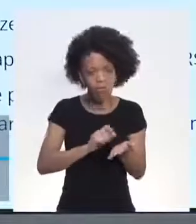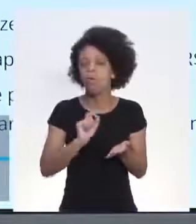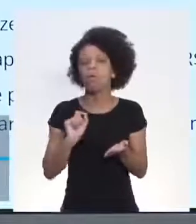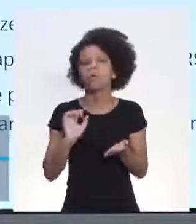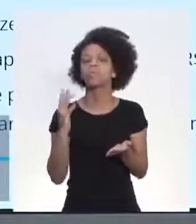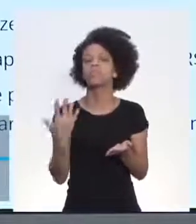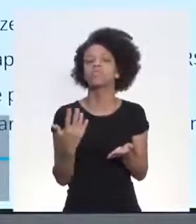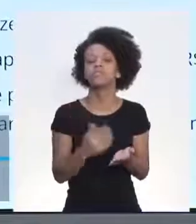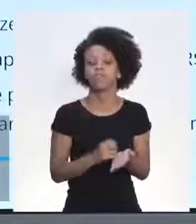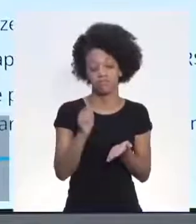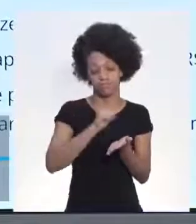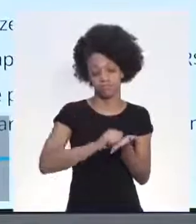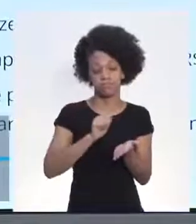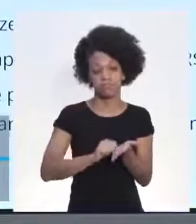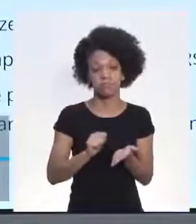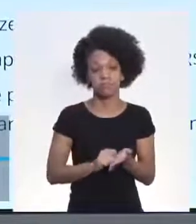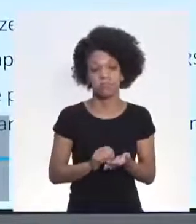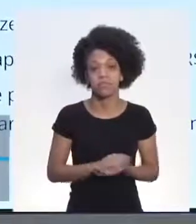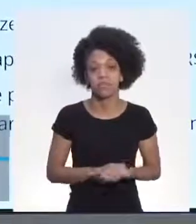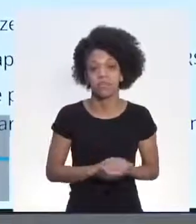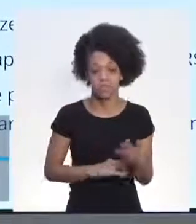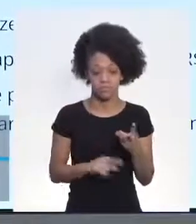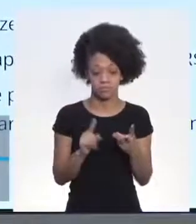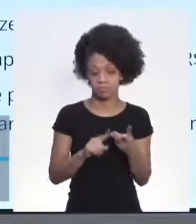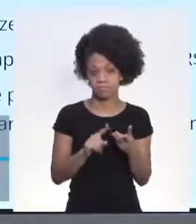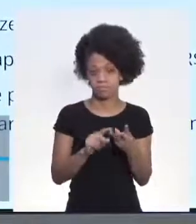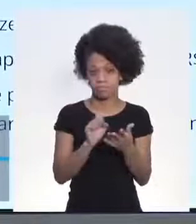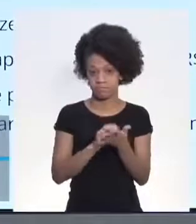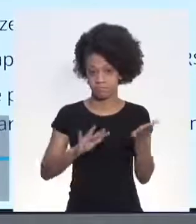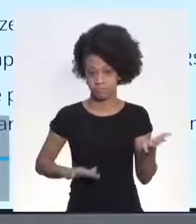precisarem, anotem aí. Missão 3.